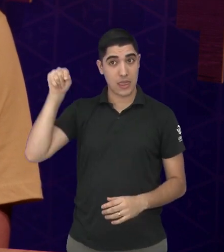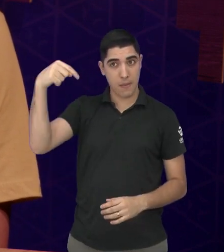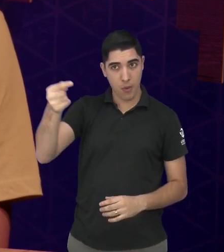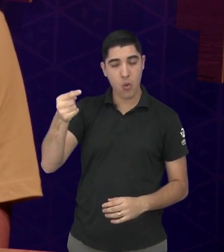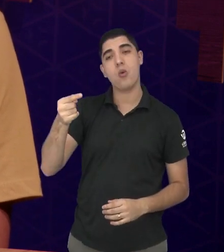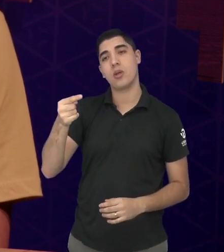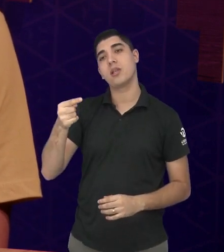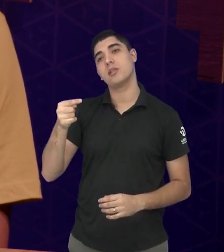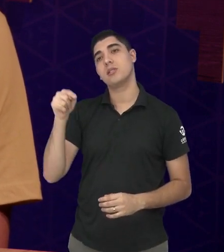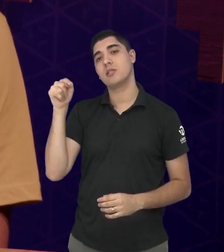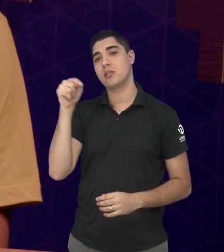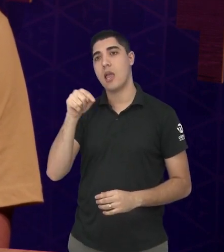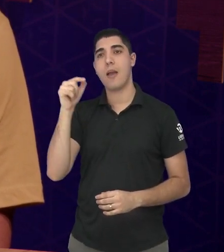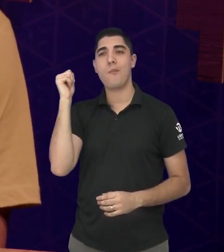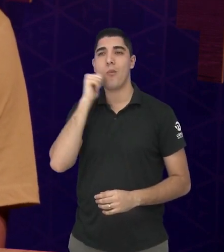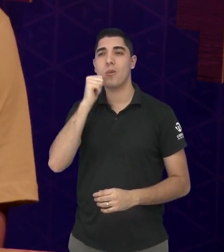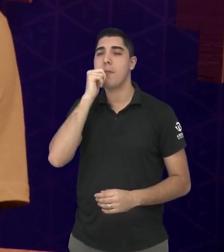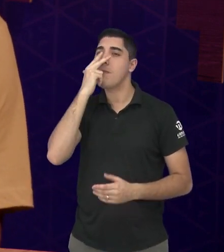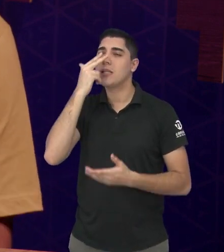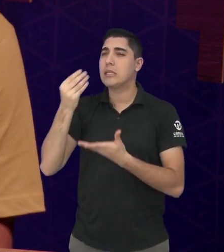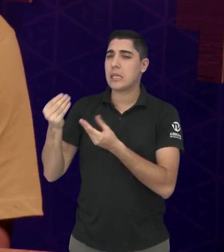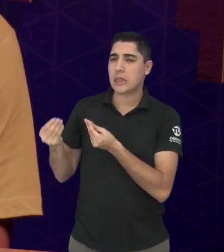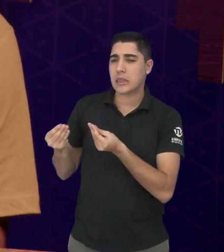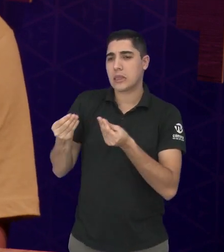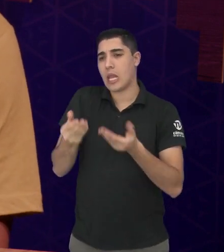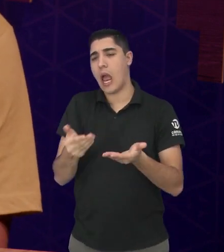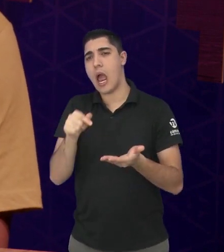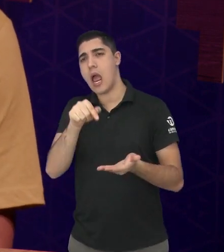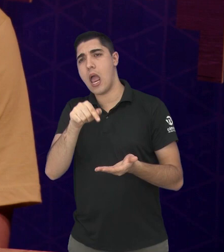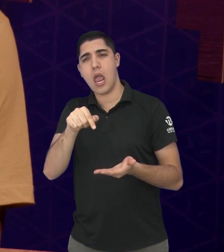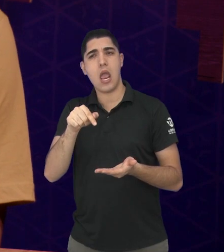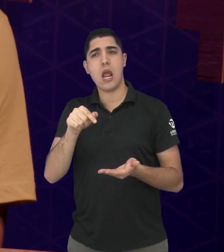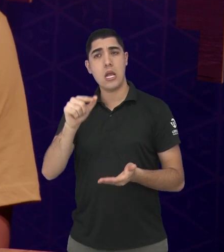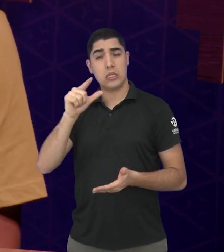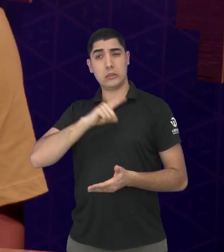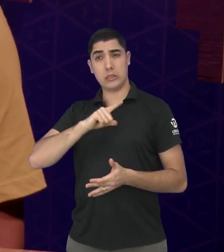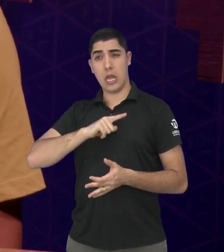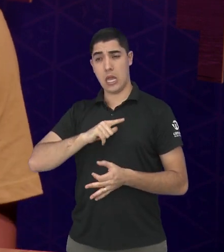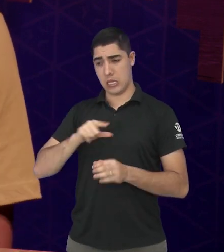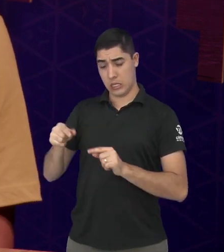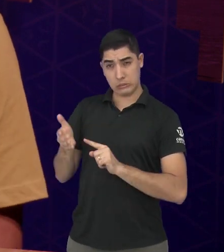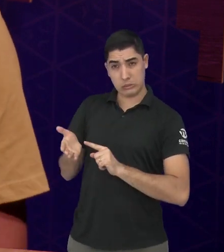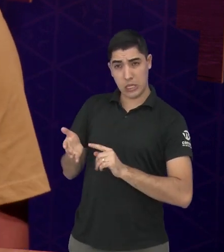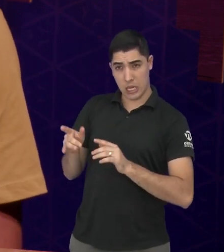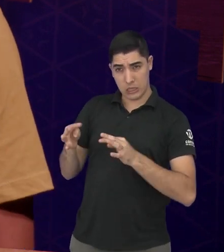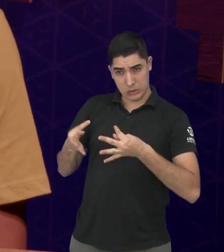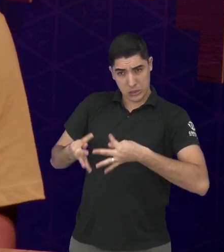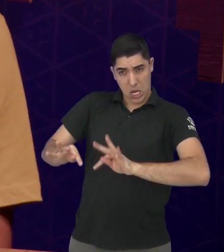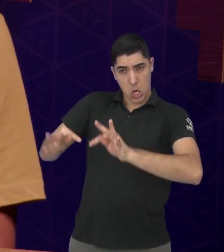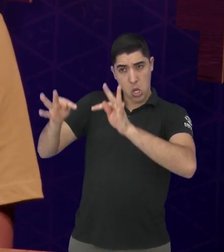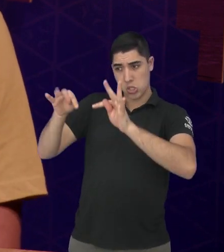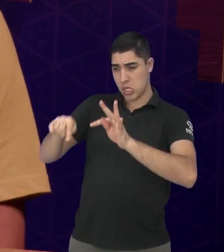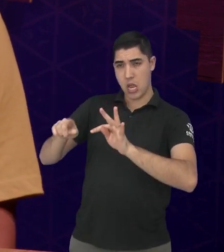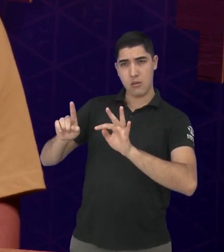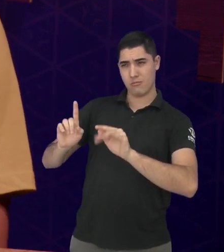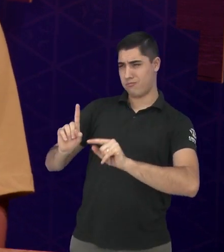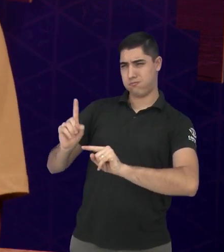ela recebe um Android, né, de uma evolução experimental